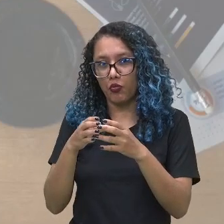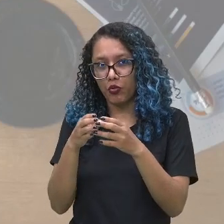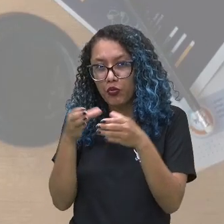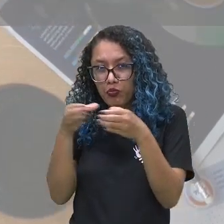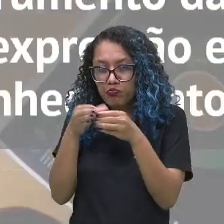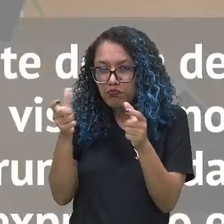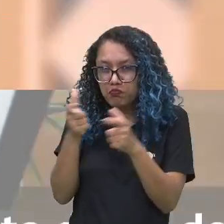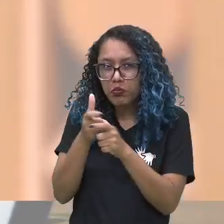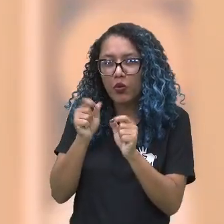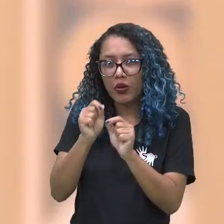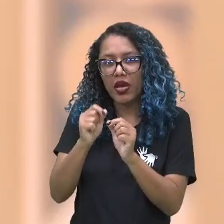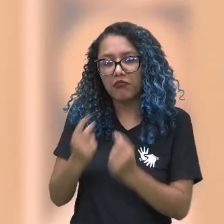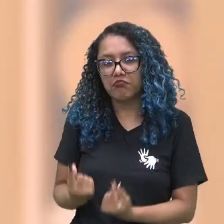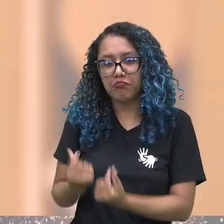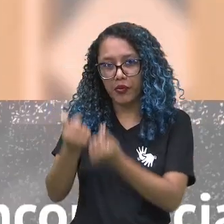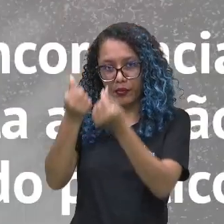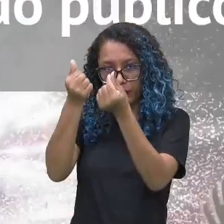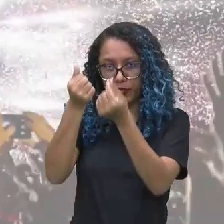segunda característica